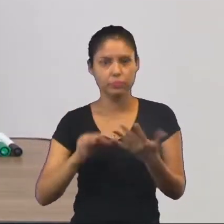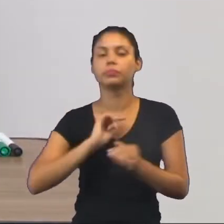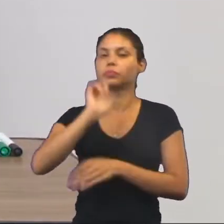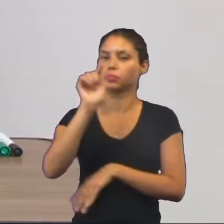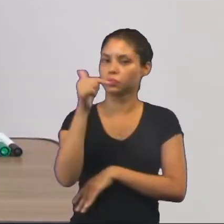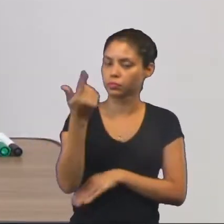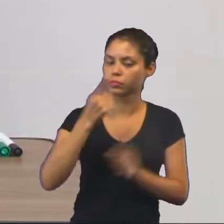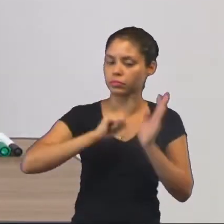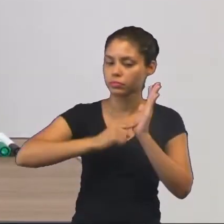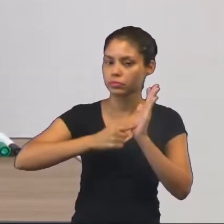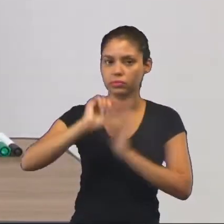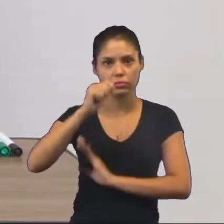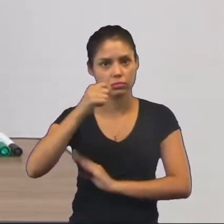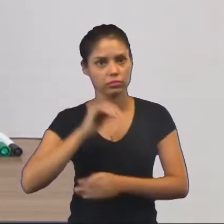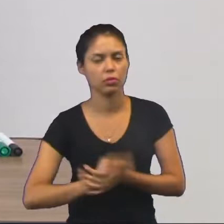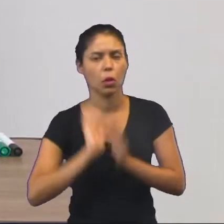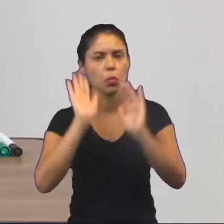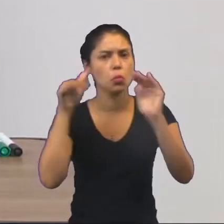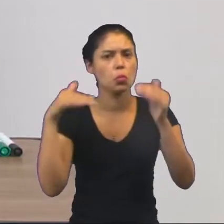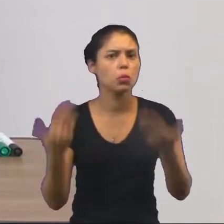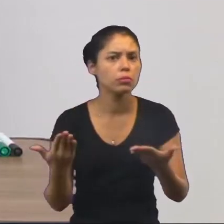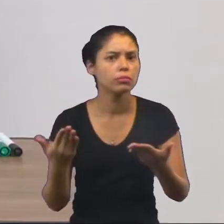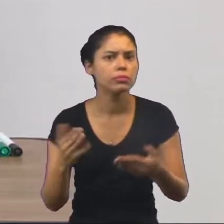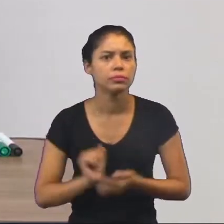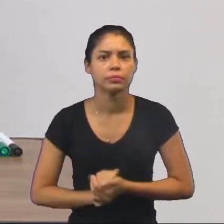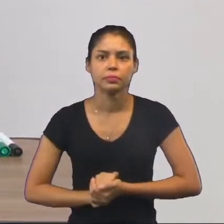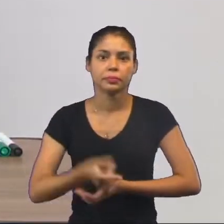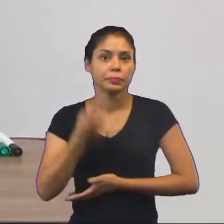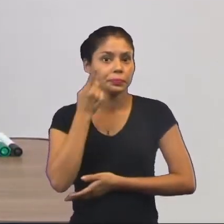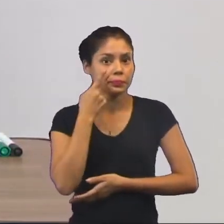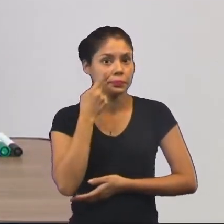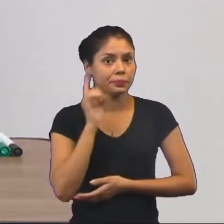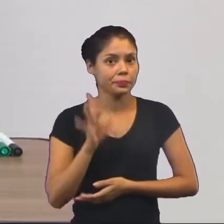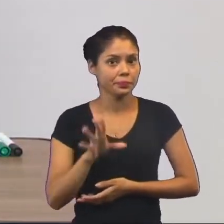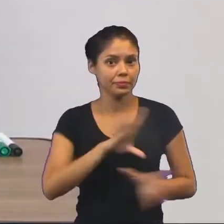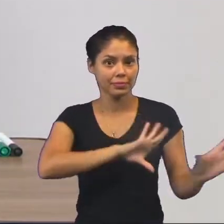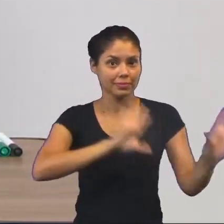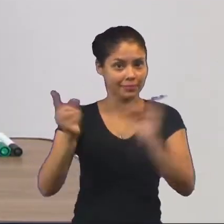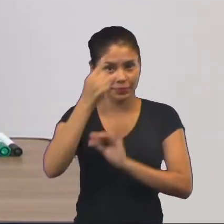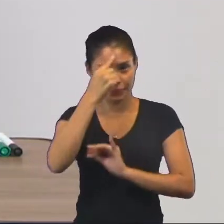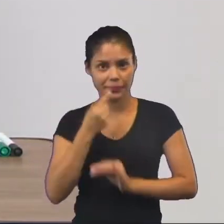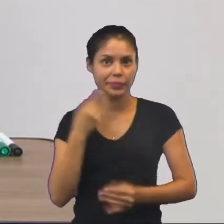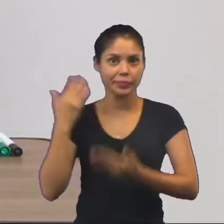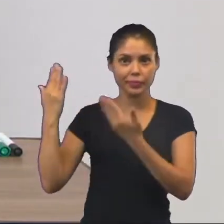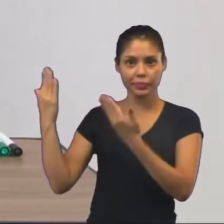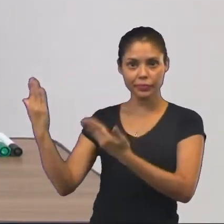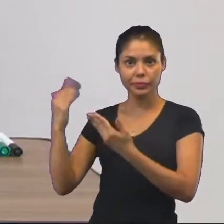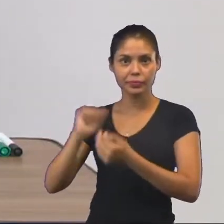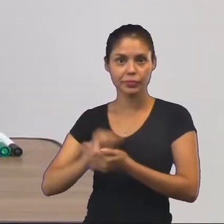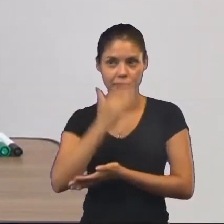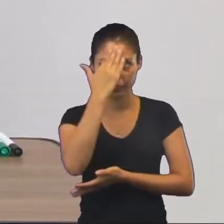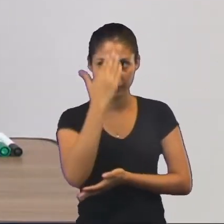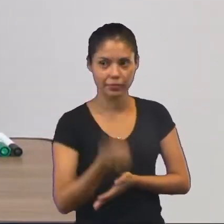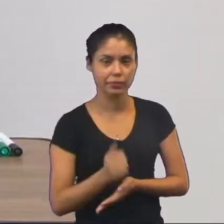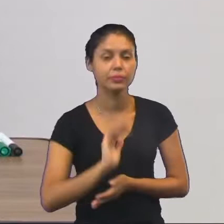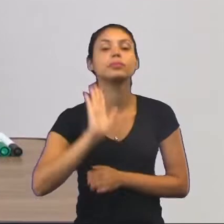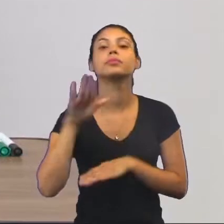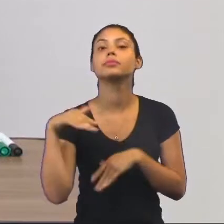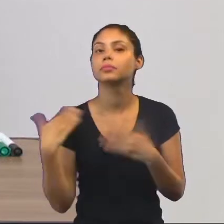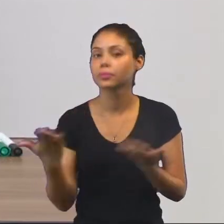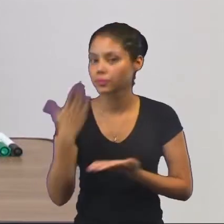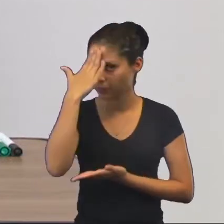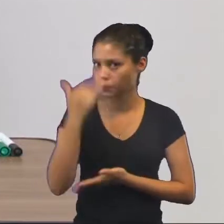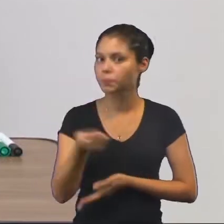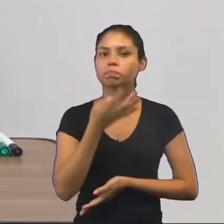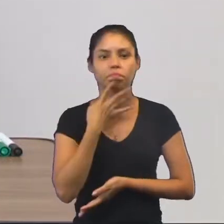um outro sinal gráfico. E que sinal será esse? Olha só, trouxe aqui para vocês a imagem. E aí, quero saber de você aí de casa